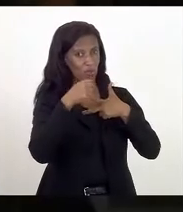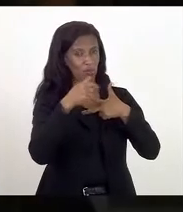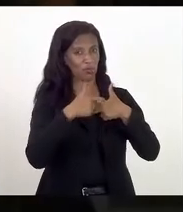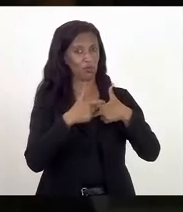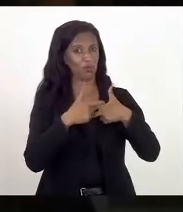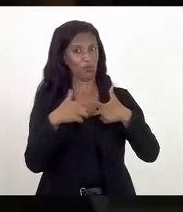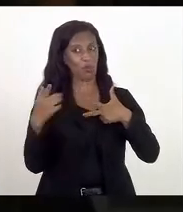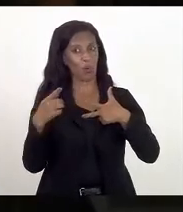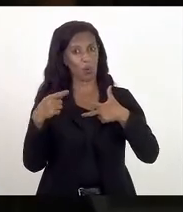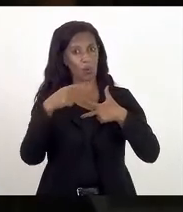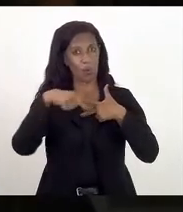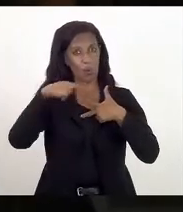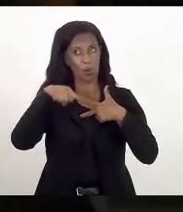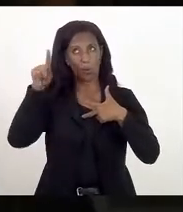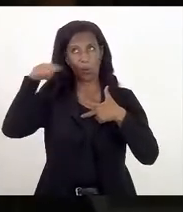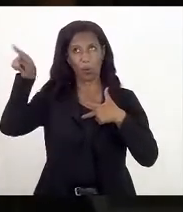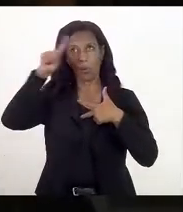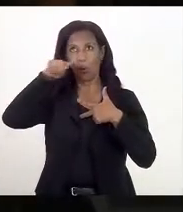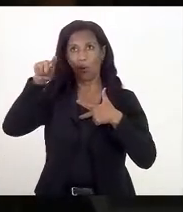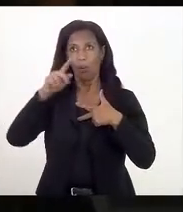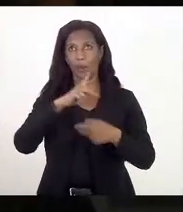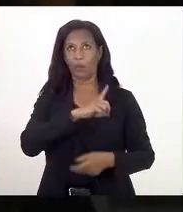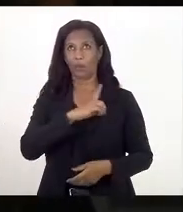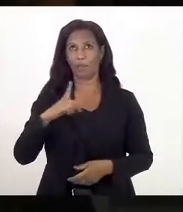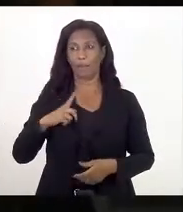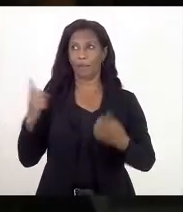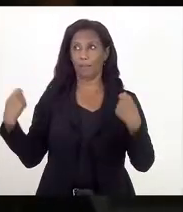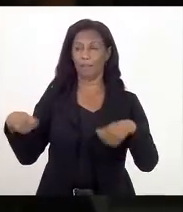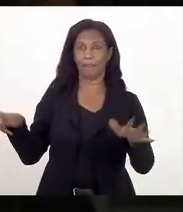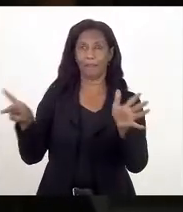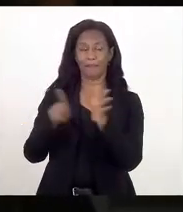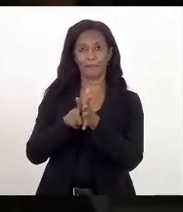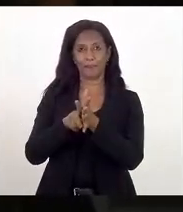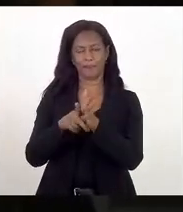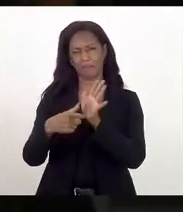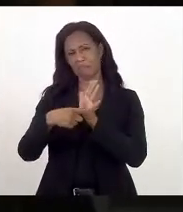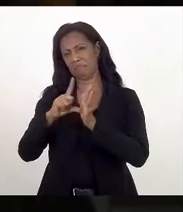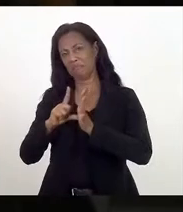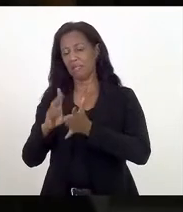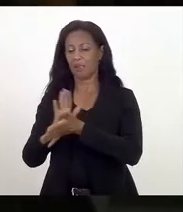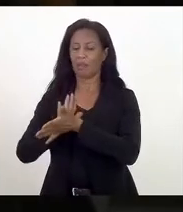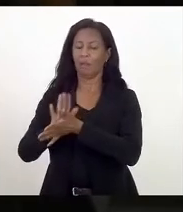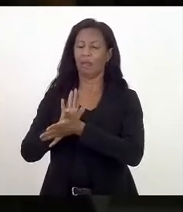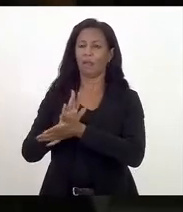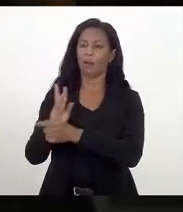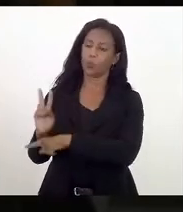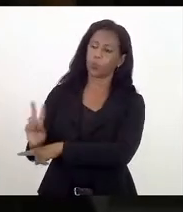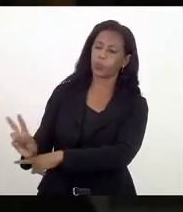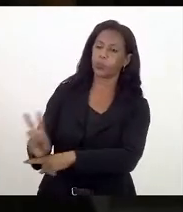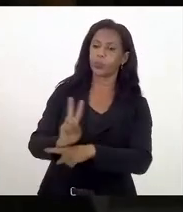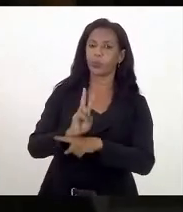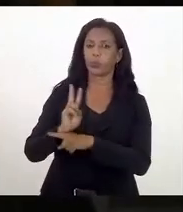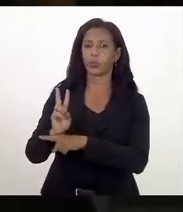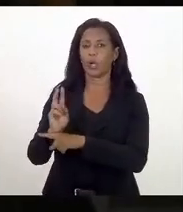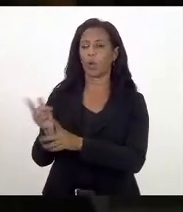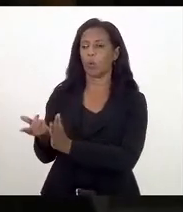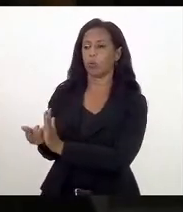Defensoria Pública pertence. Mas nós somos, antes de mais nada, fiscais orçamentários.